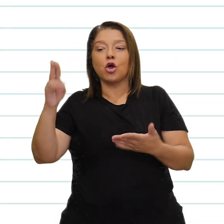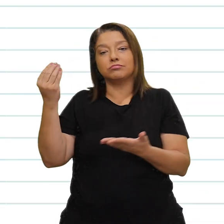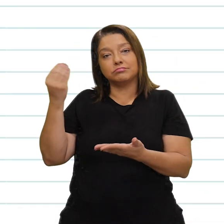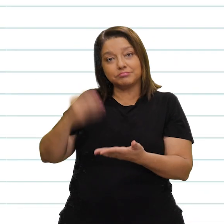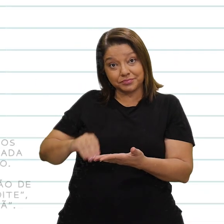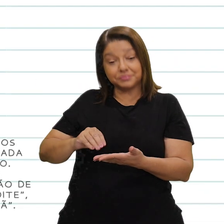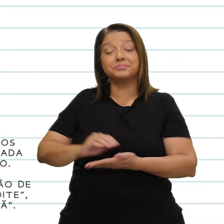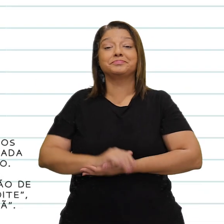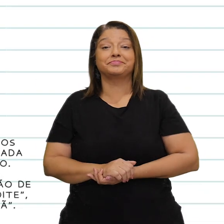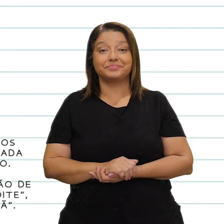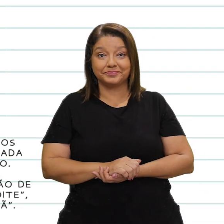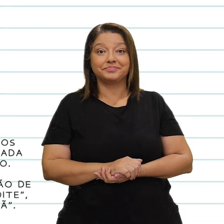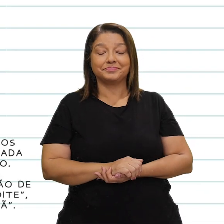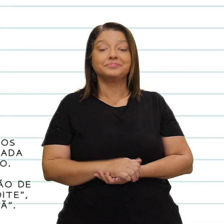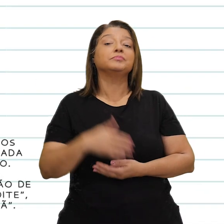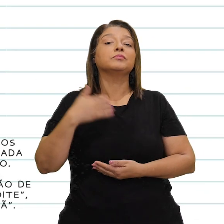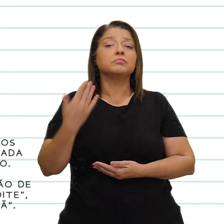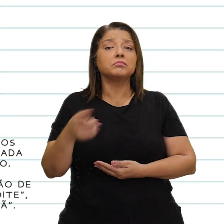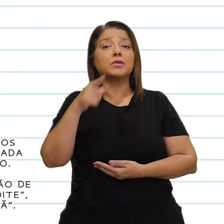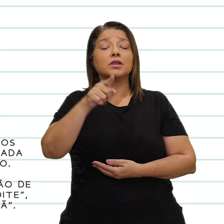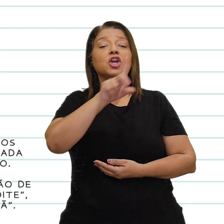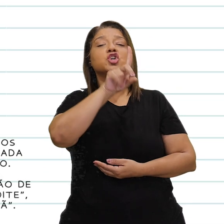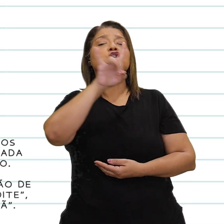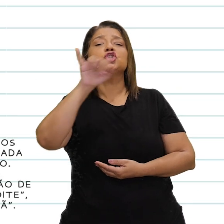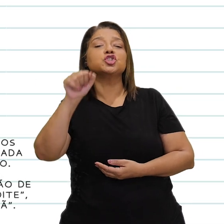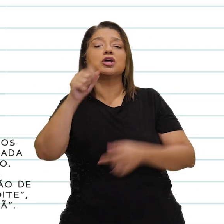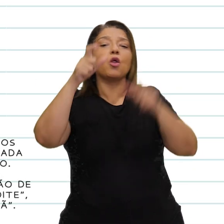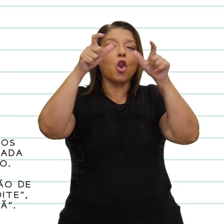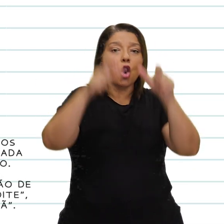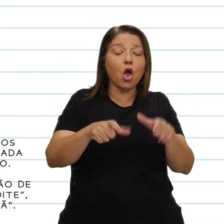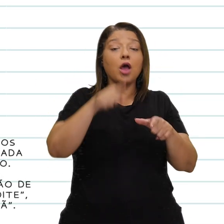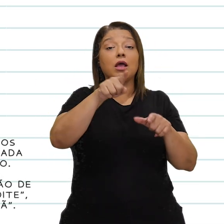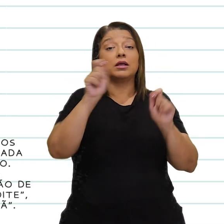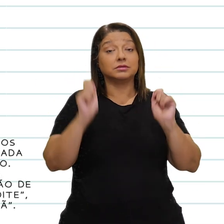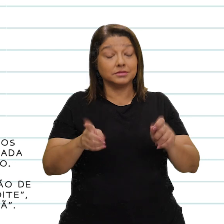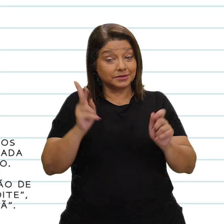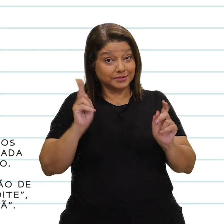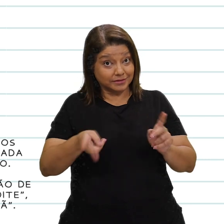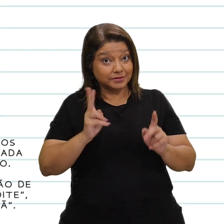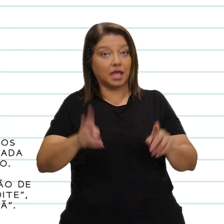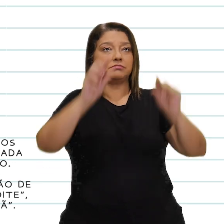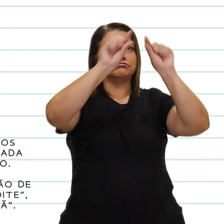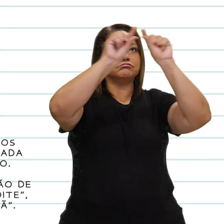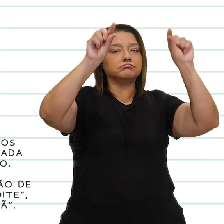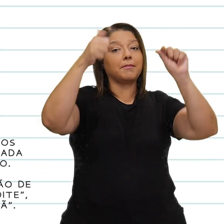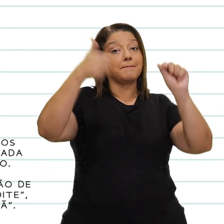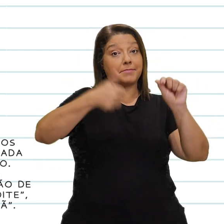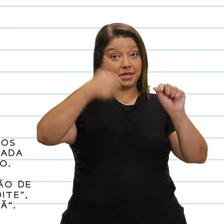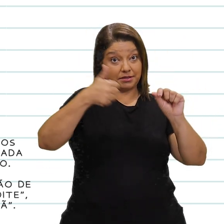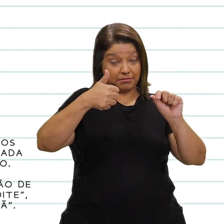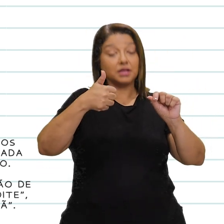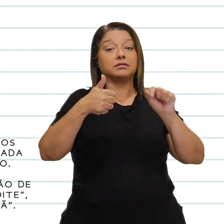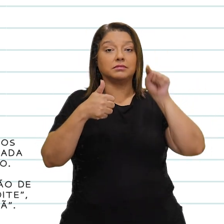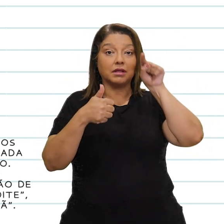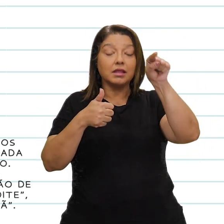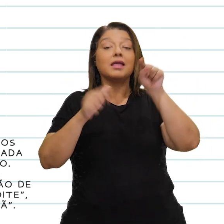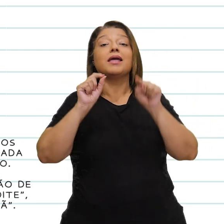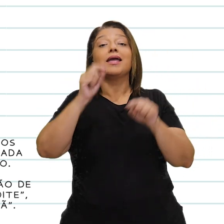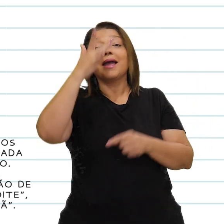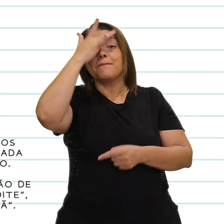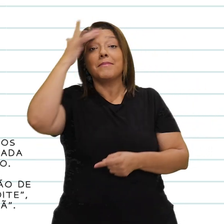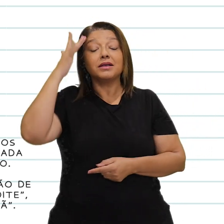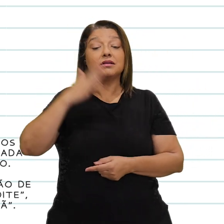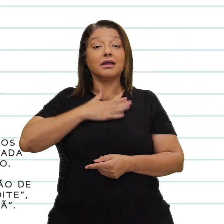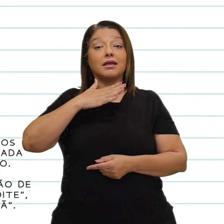modo mais detalhado, data e local vêm na primeira linha do texto. O local e a data é de quem